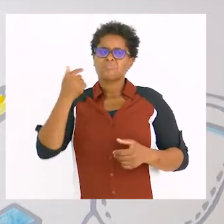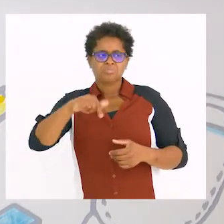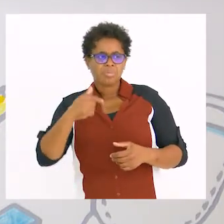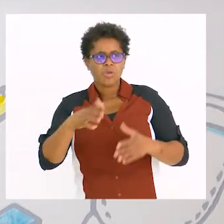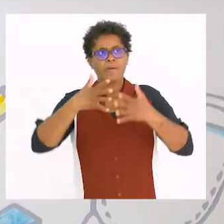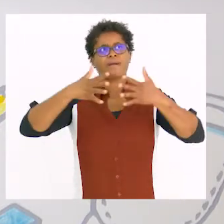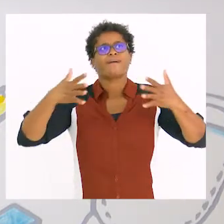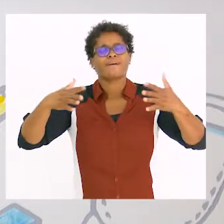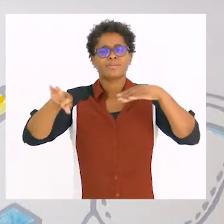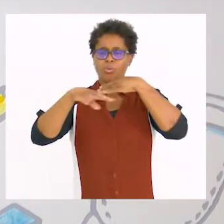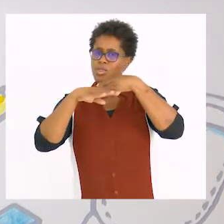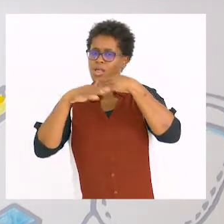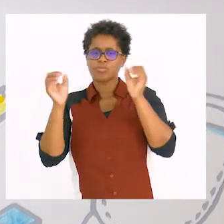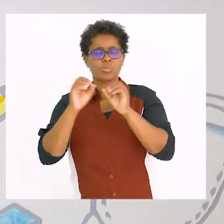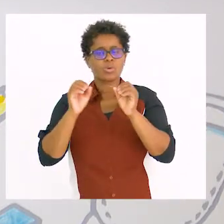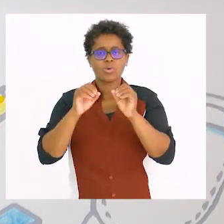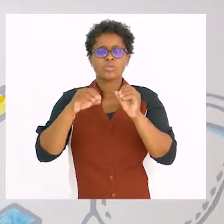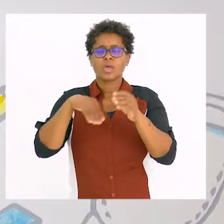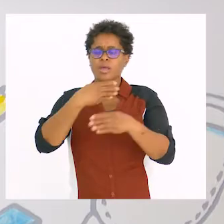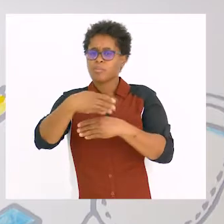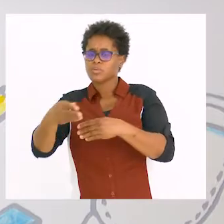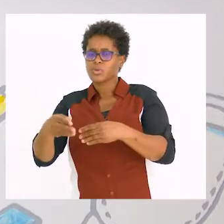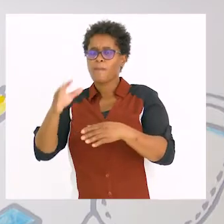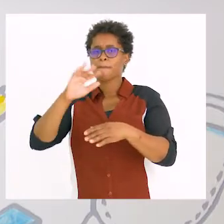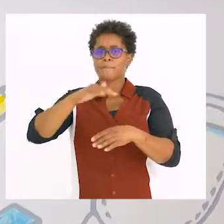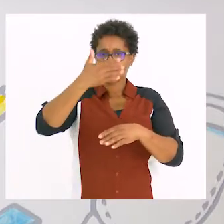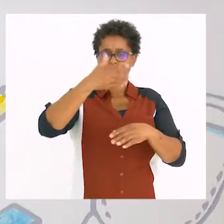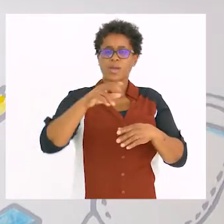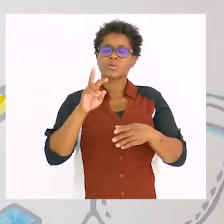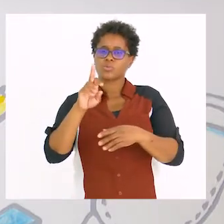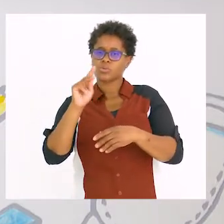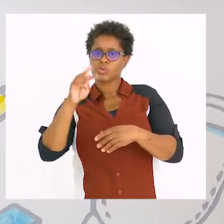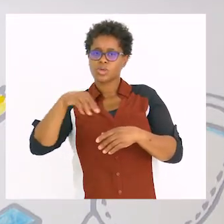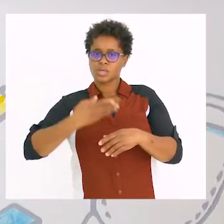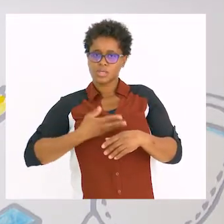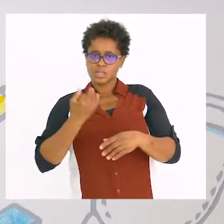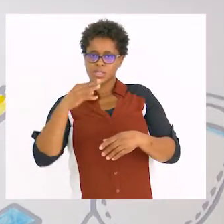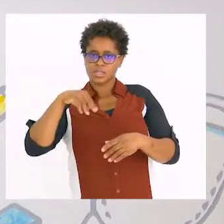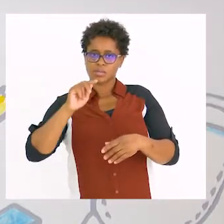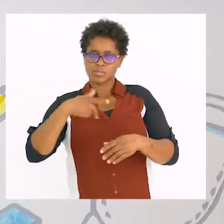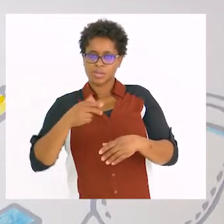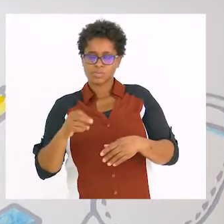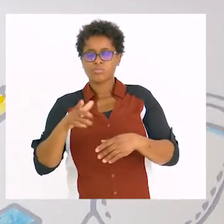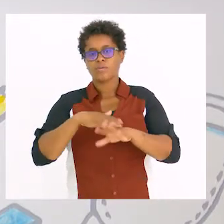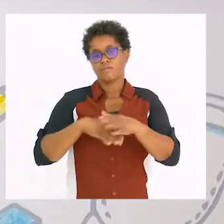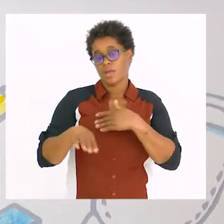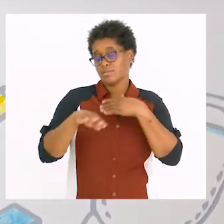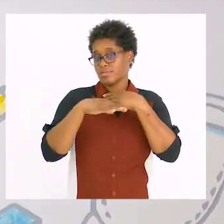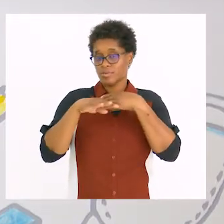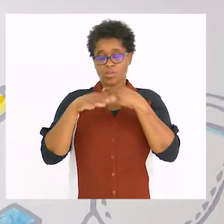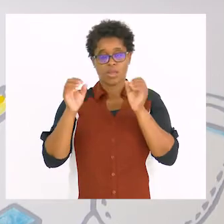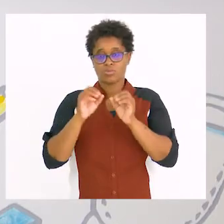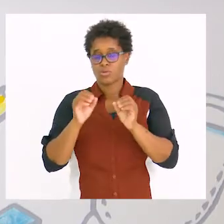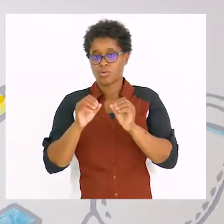grande desigualdade na repartição primária do rendimento. Face a essa